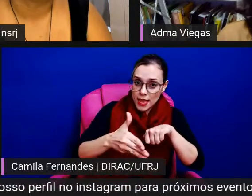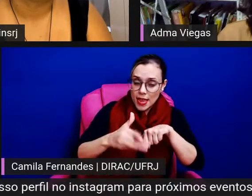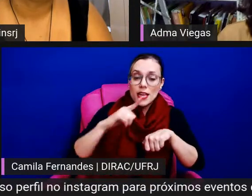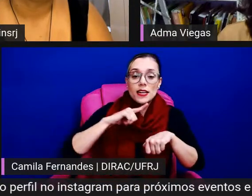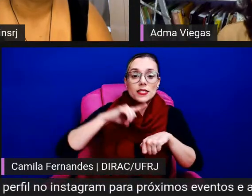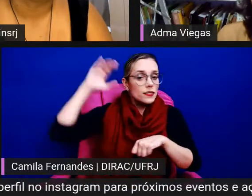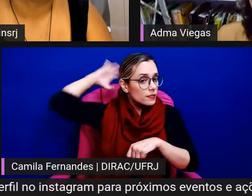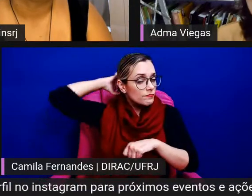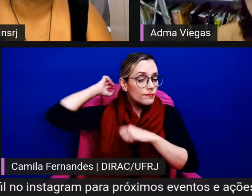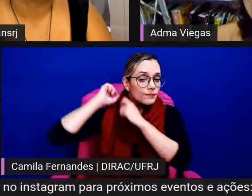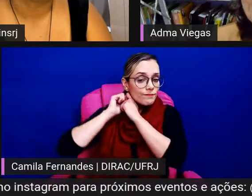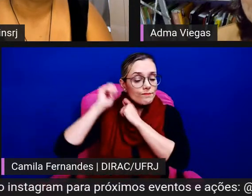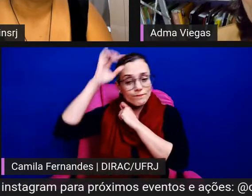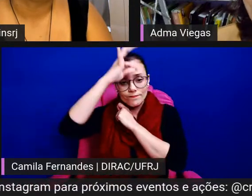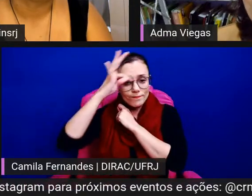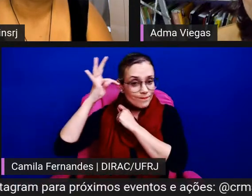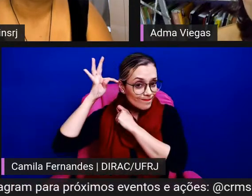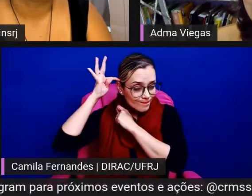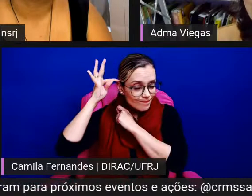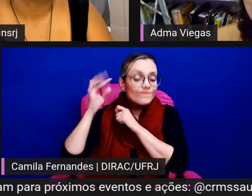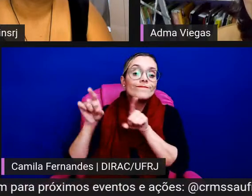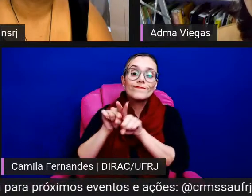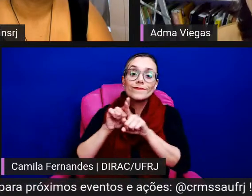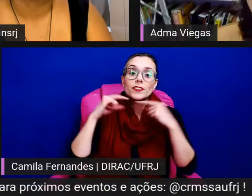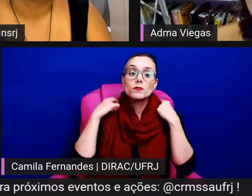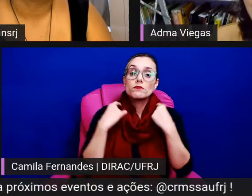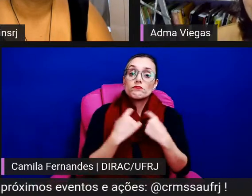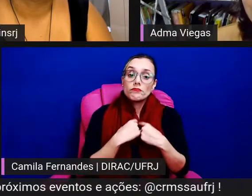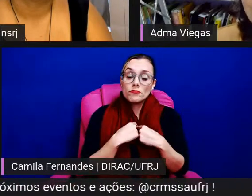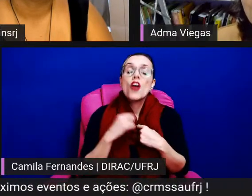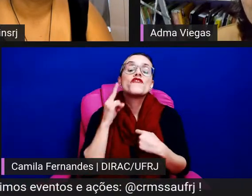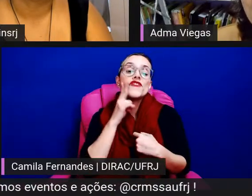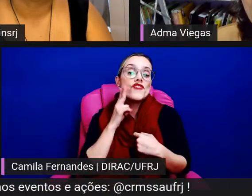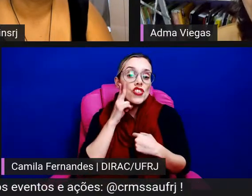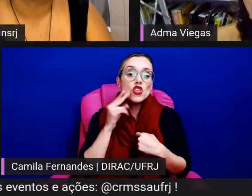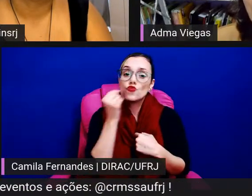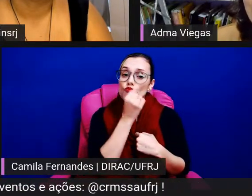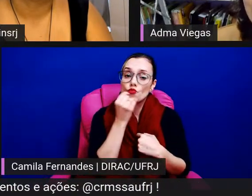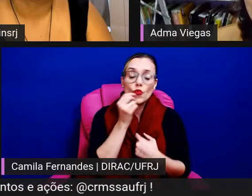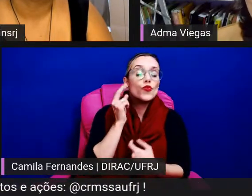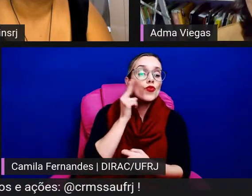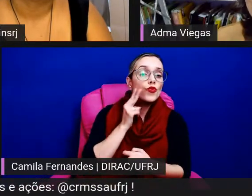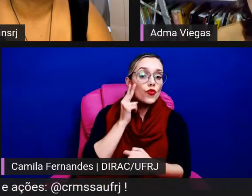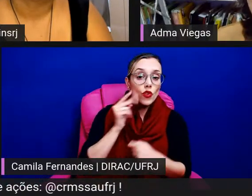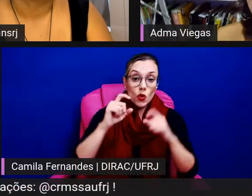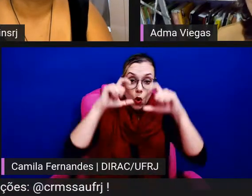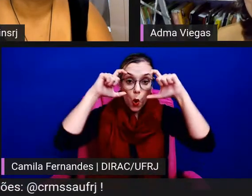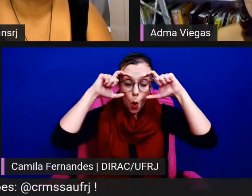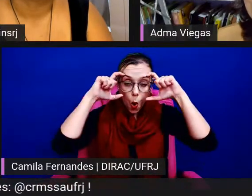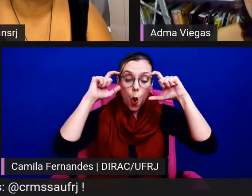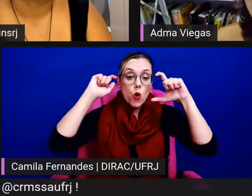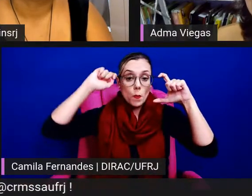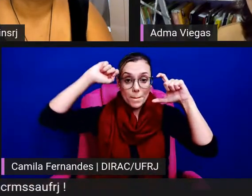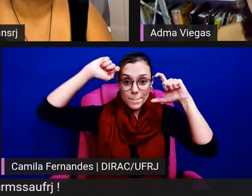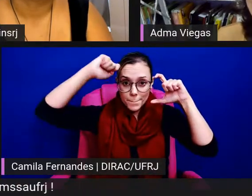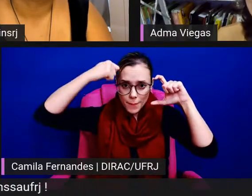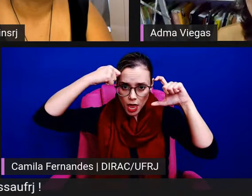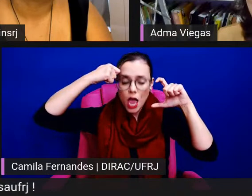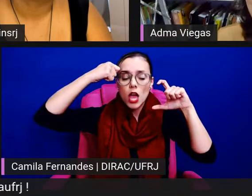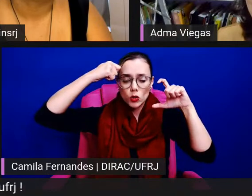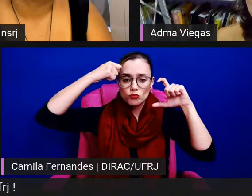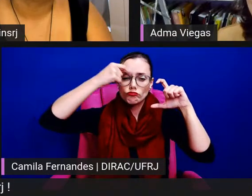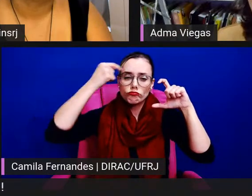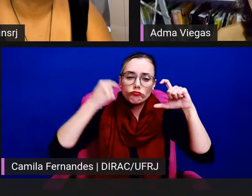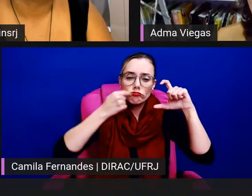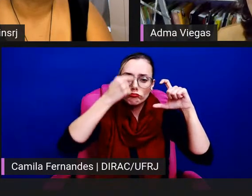amarrado de lado, cachecol vinho, batom vinho, óculos com armação preta e blusa